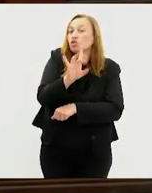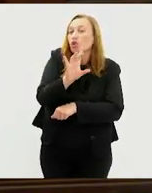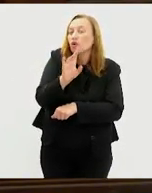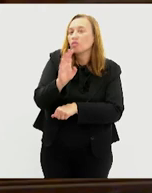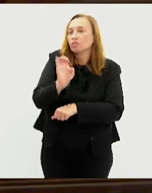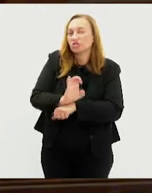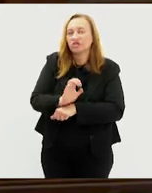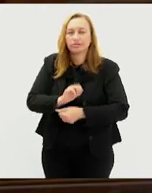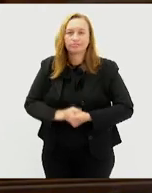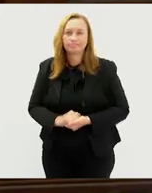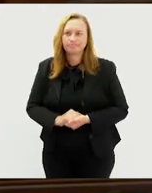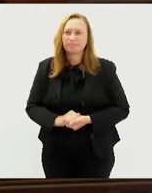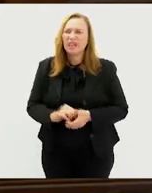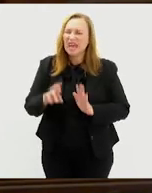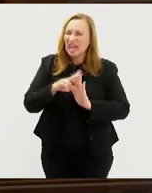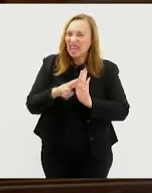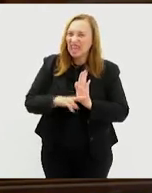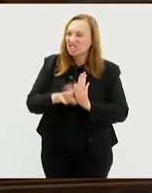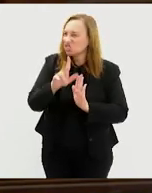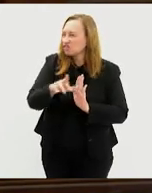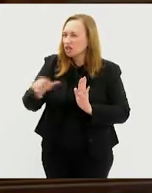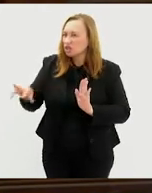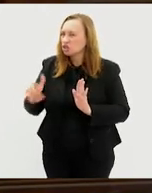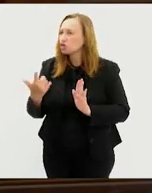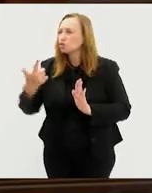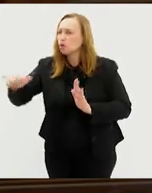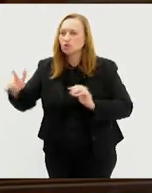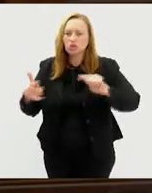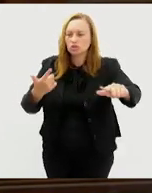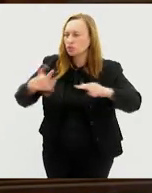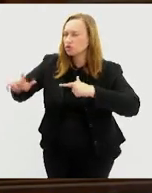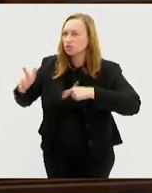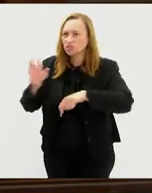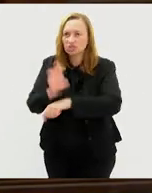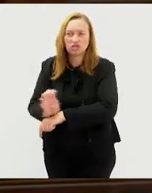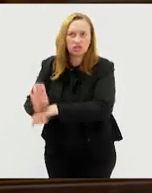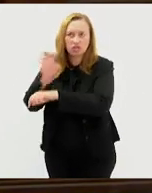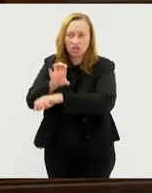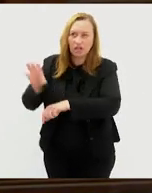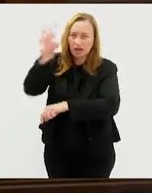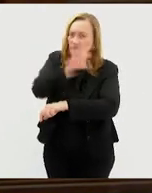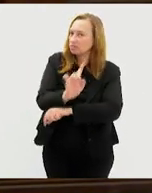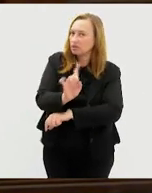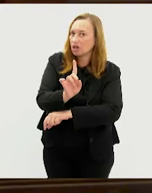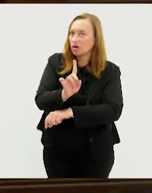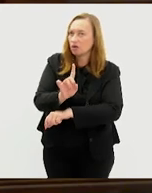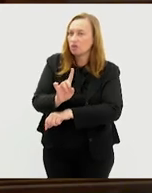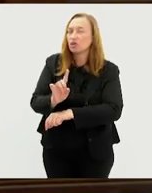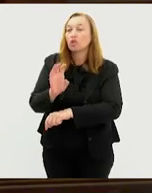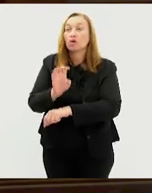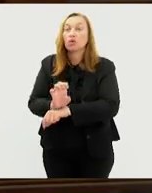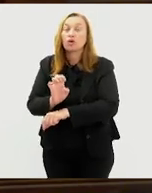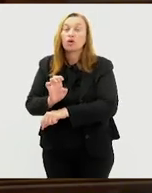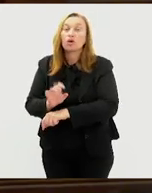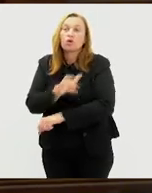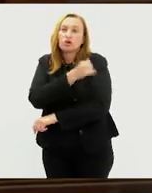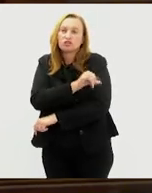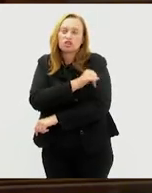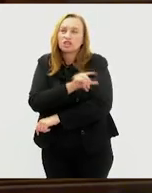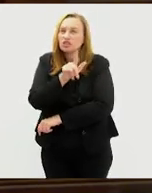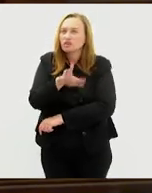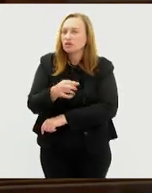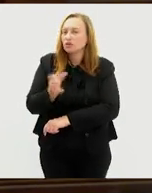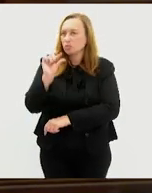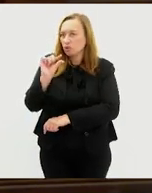diferente para outras unidades federativas o Rio de Janeiro tem uma pequena diferença Porque tudo que é de